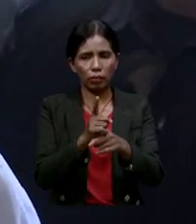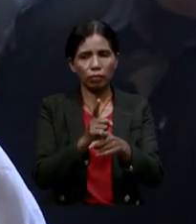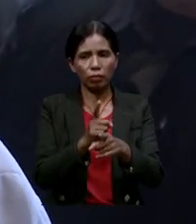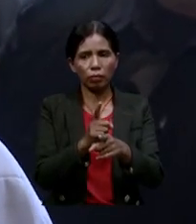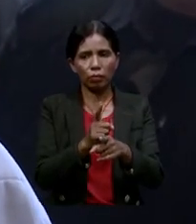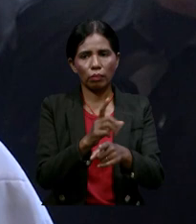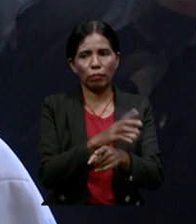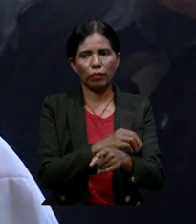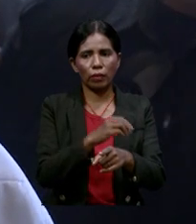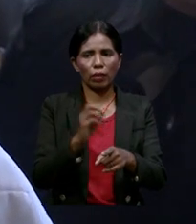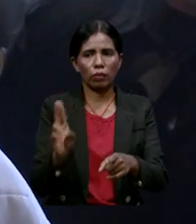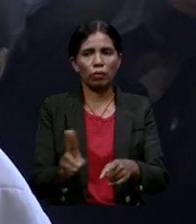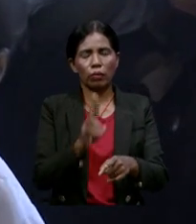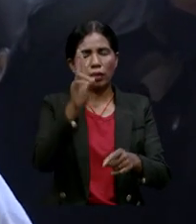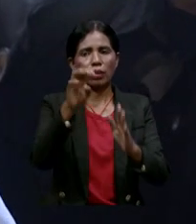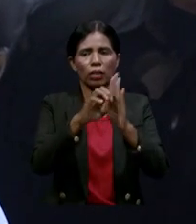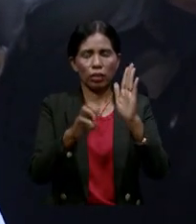E universidade de Estado.